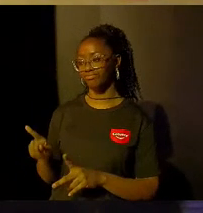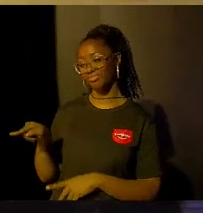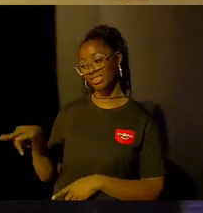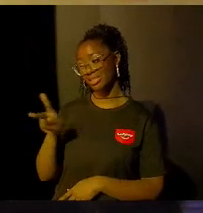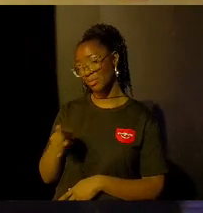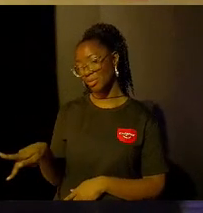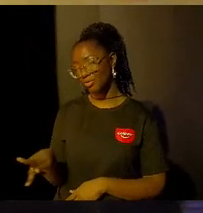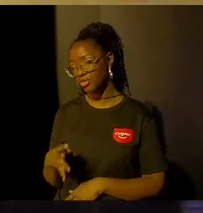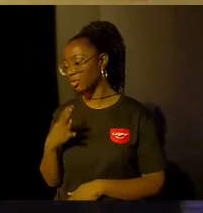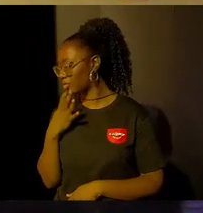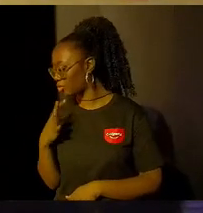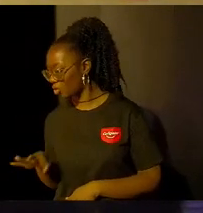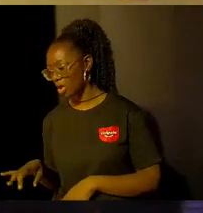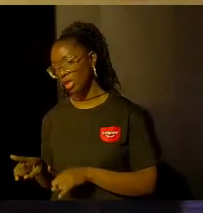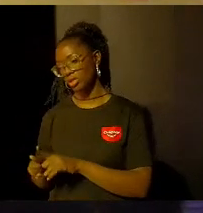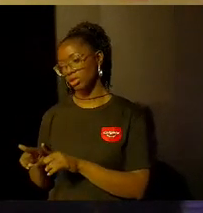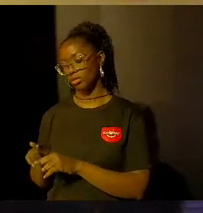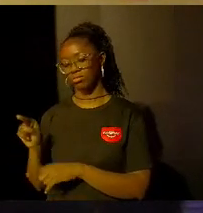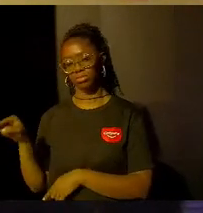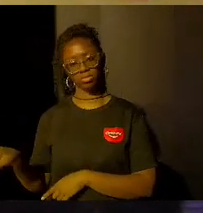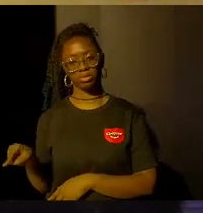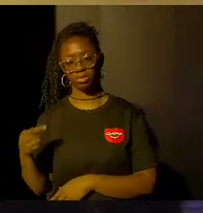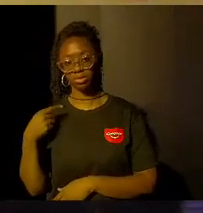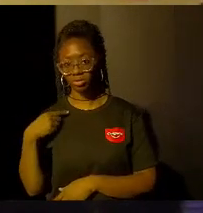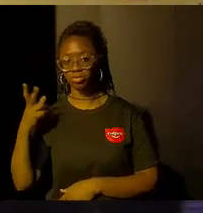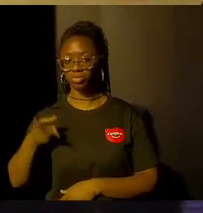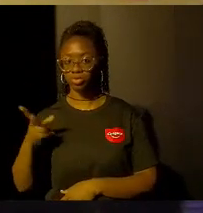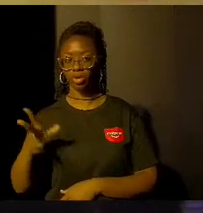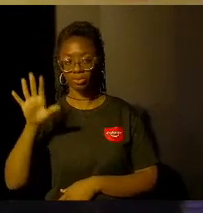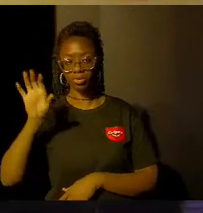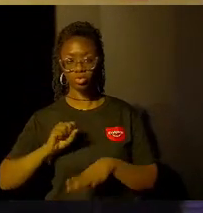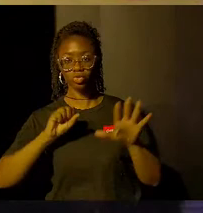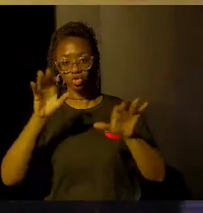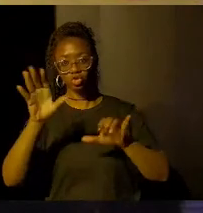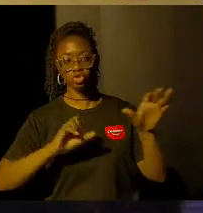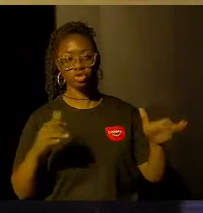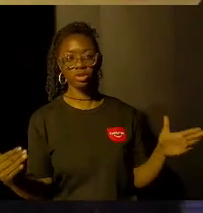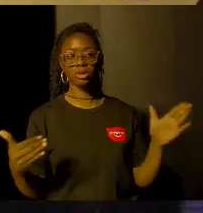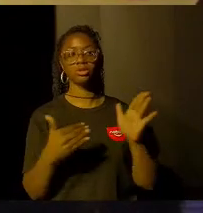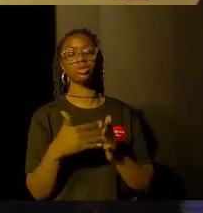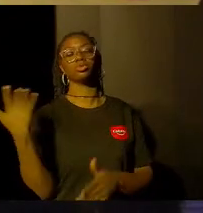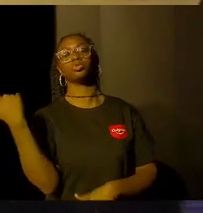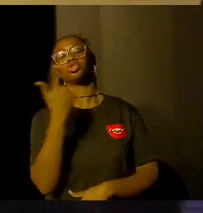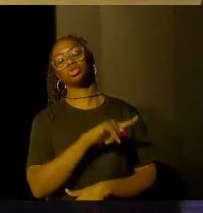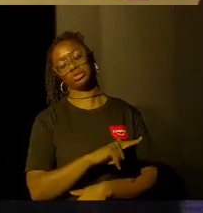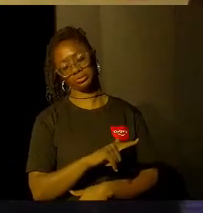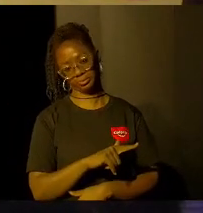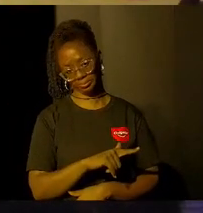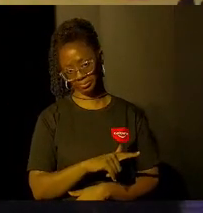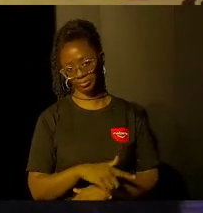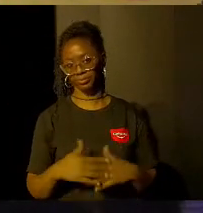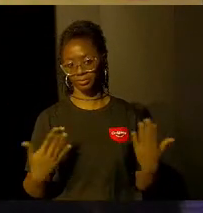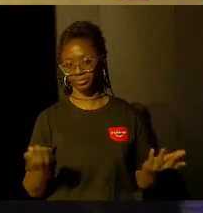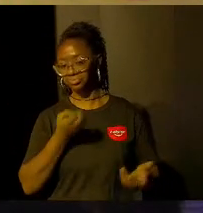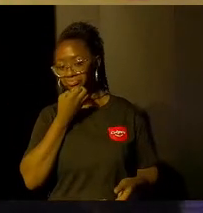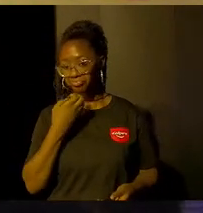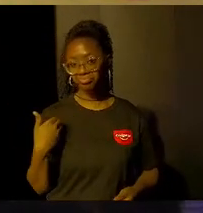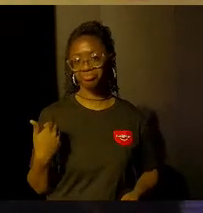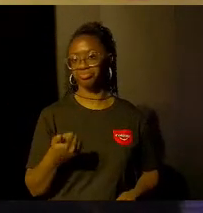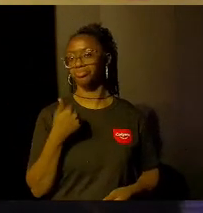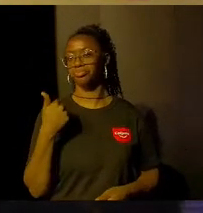professora também não conhece eu vou continuar procurando até que um dia eu vou encontrar e é muito bom